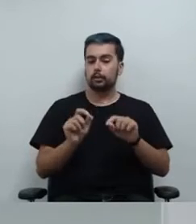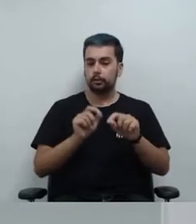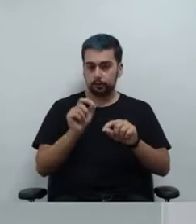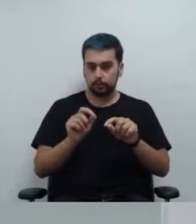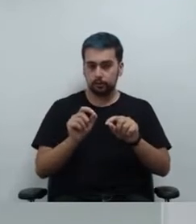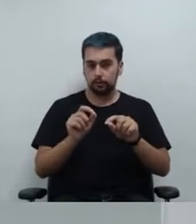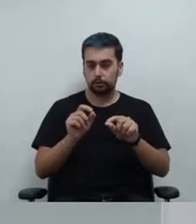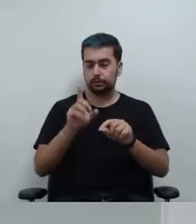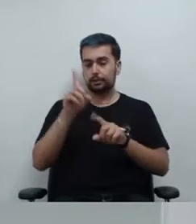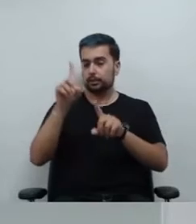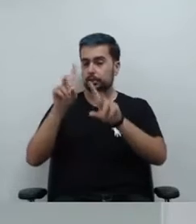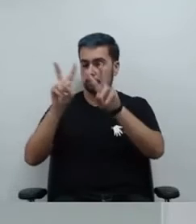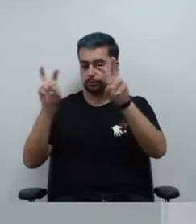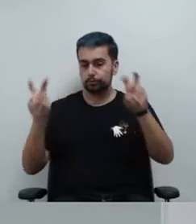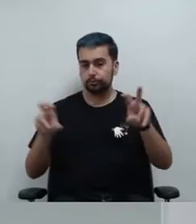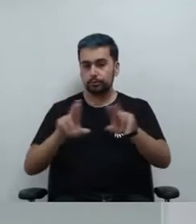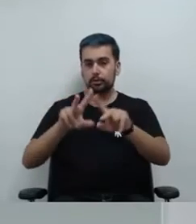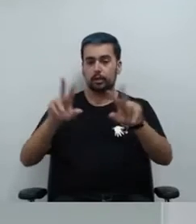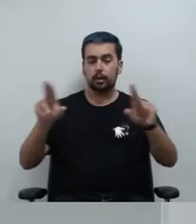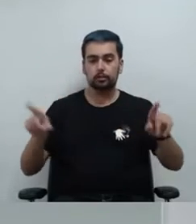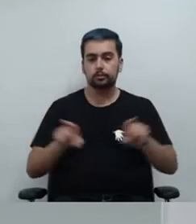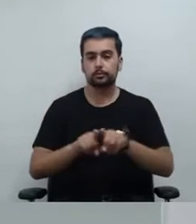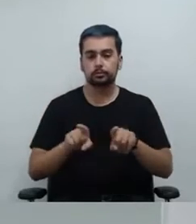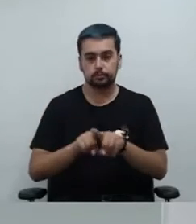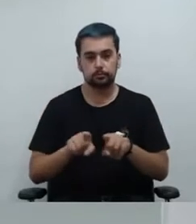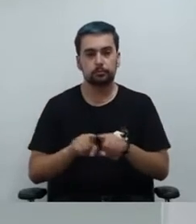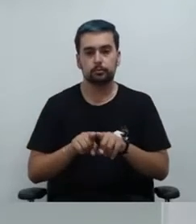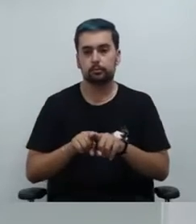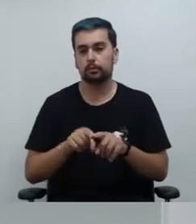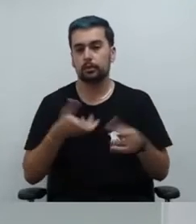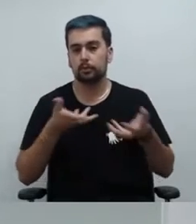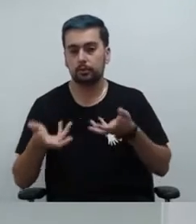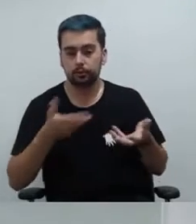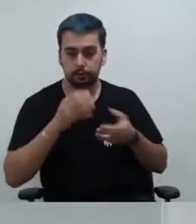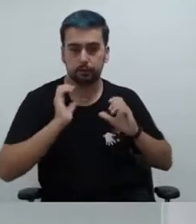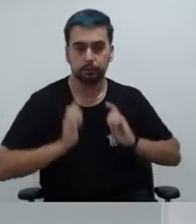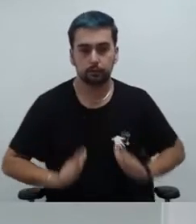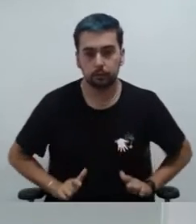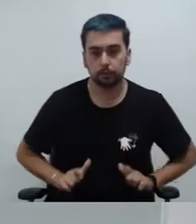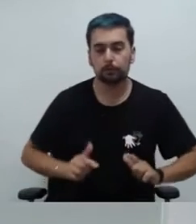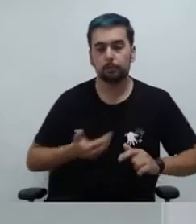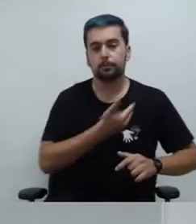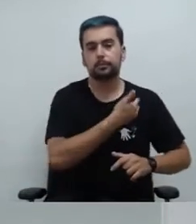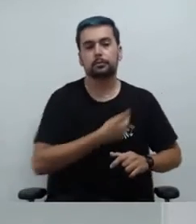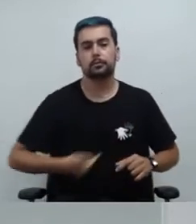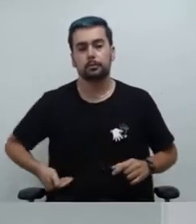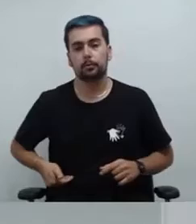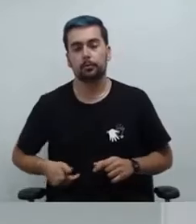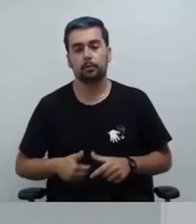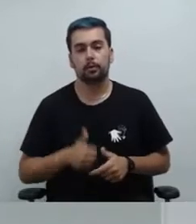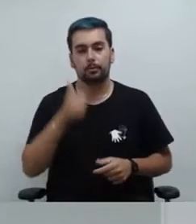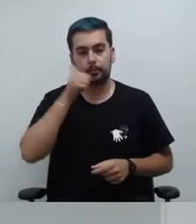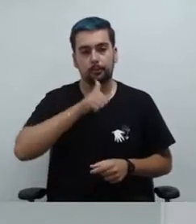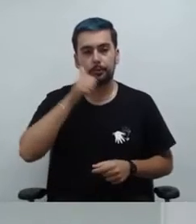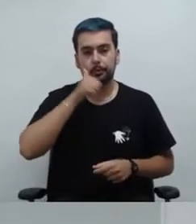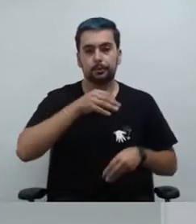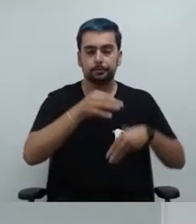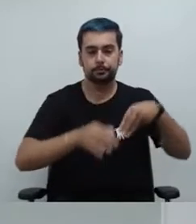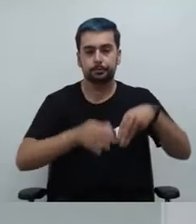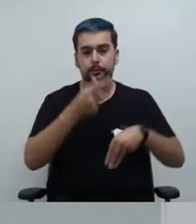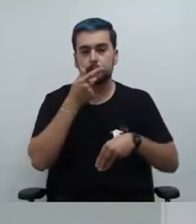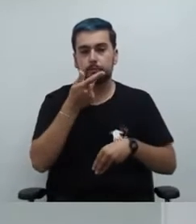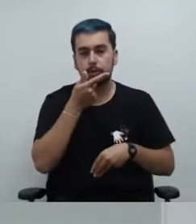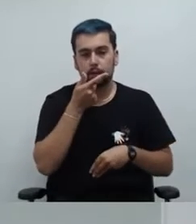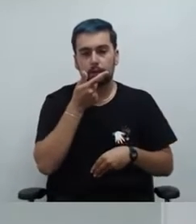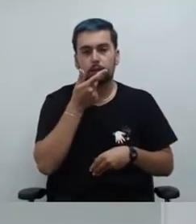interesses difusos, né, nas ações civis públicas, em que a ilustre ministra mencionou: a